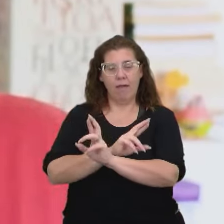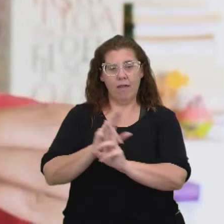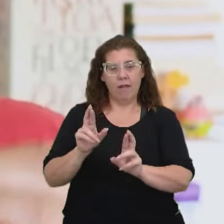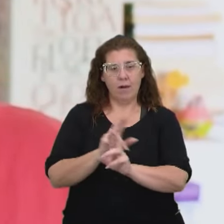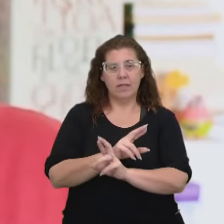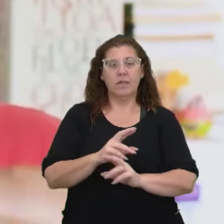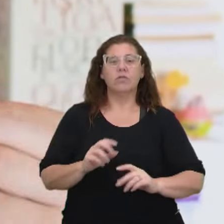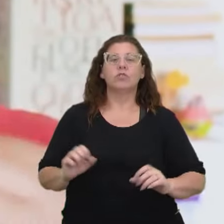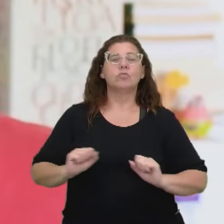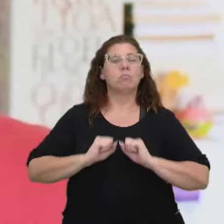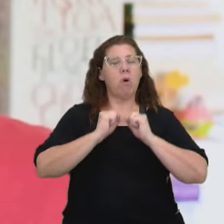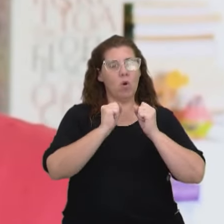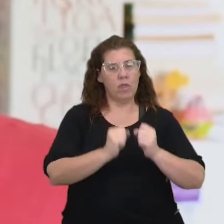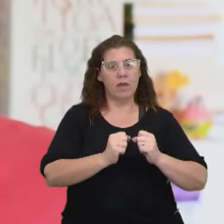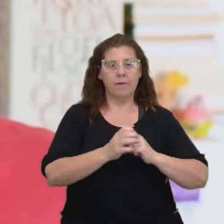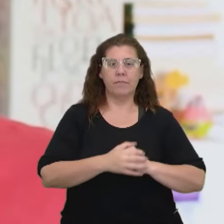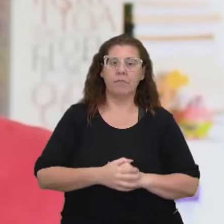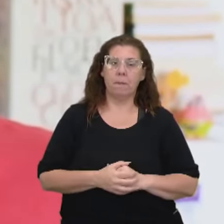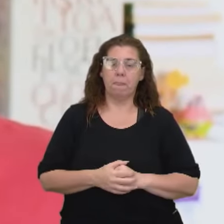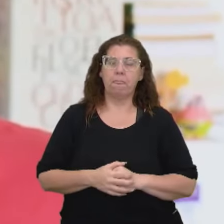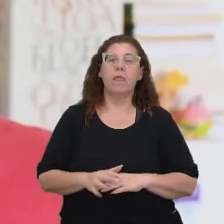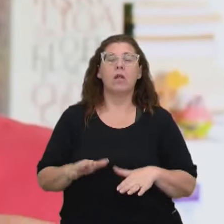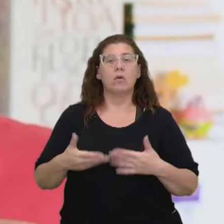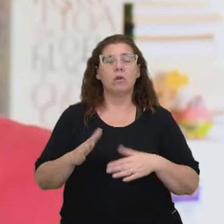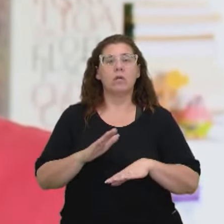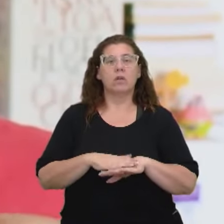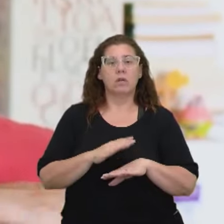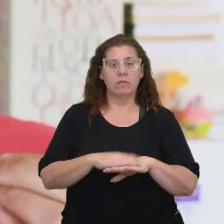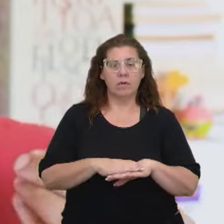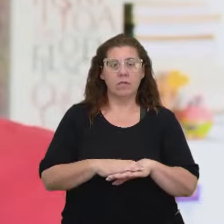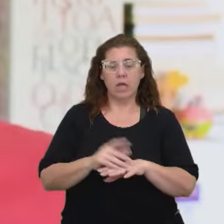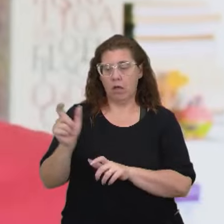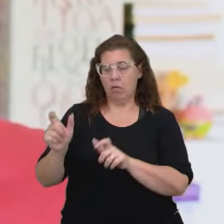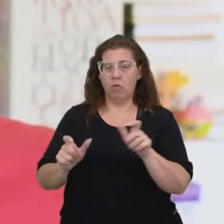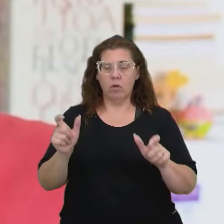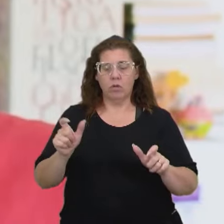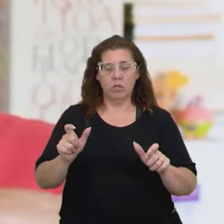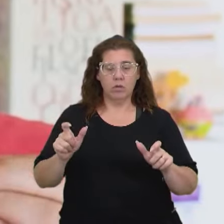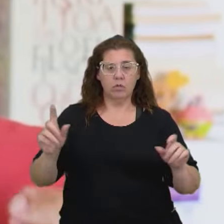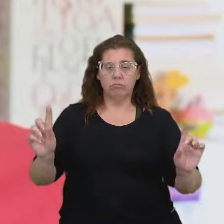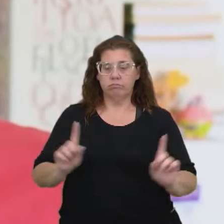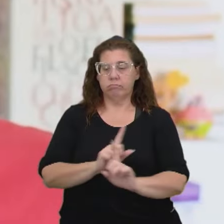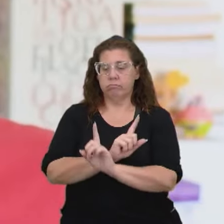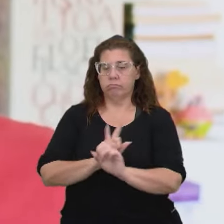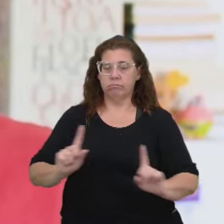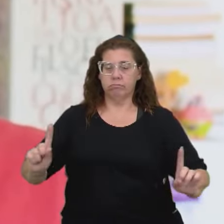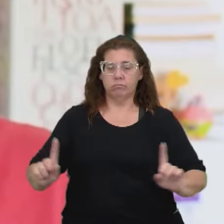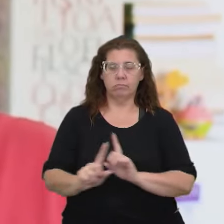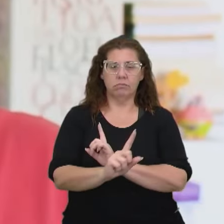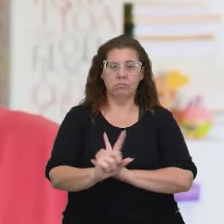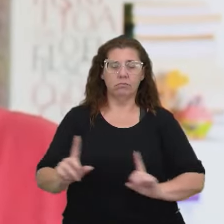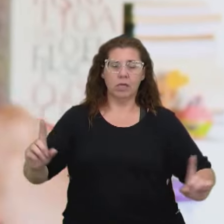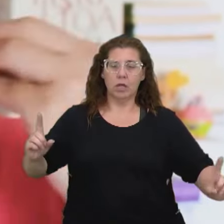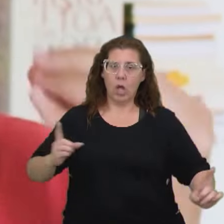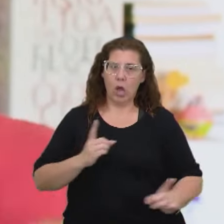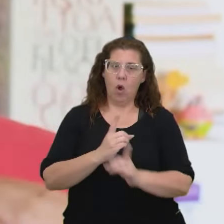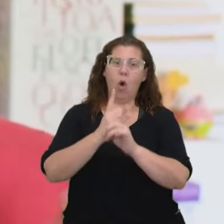uma relação de poder. Aquilo que faz com que os corpos circulem, se encontrem,